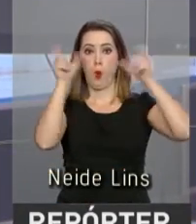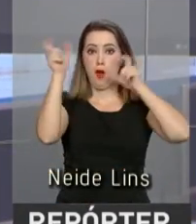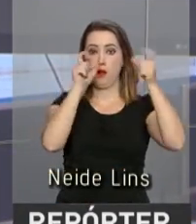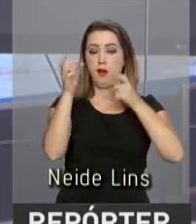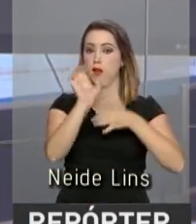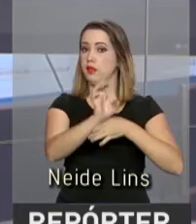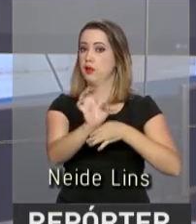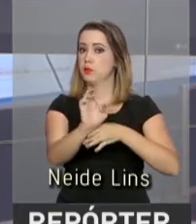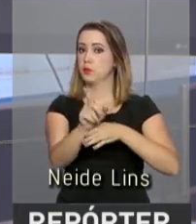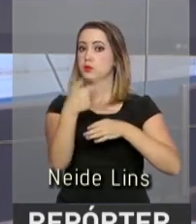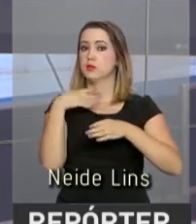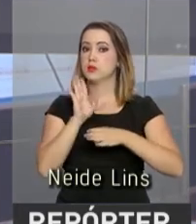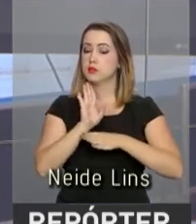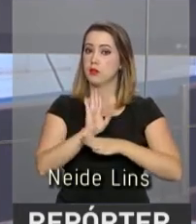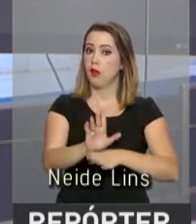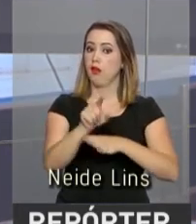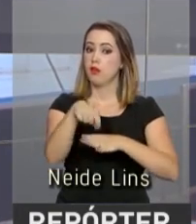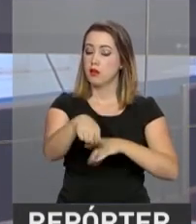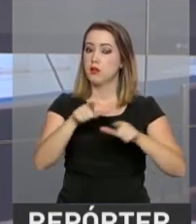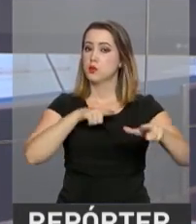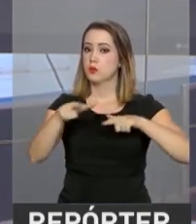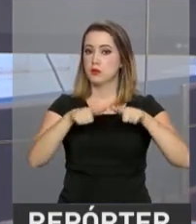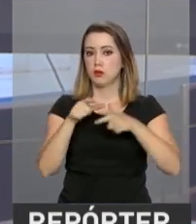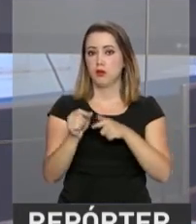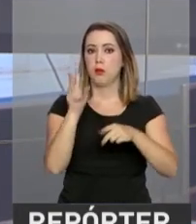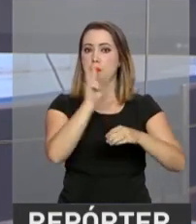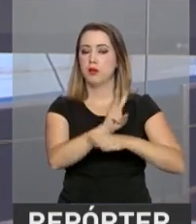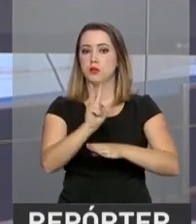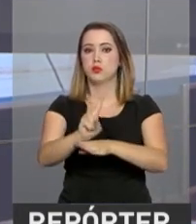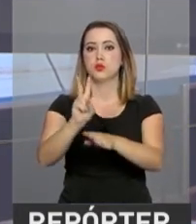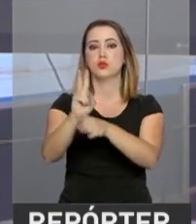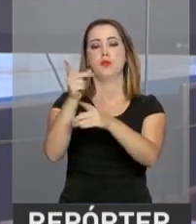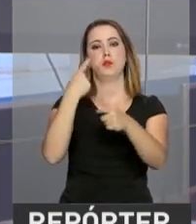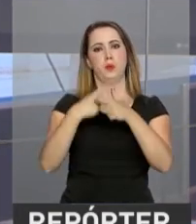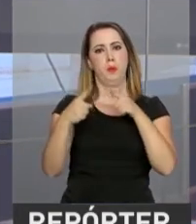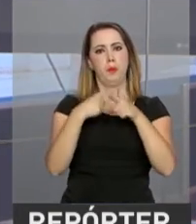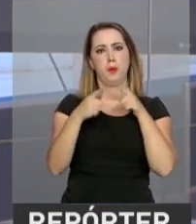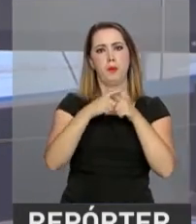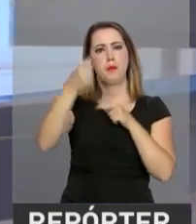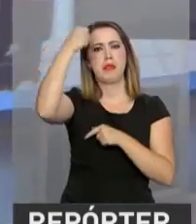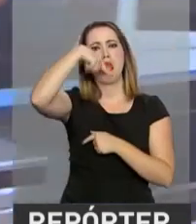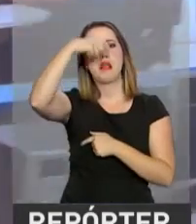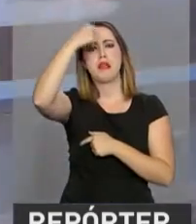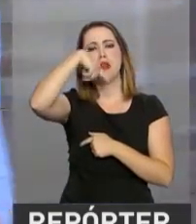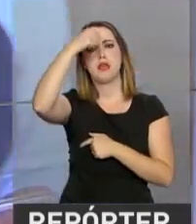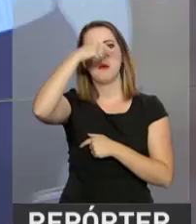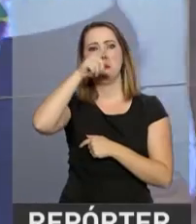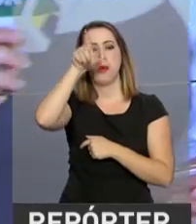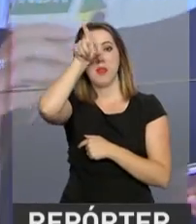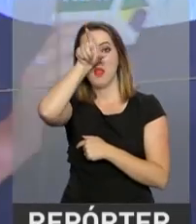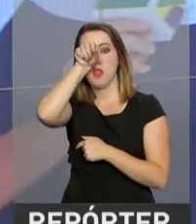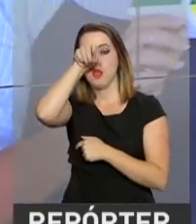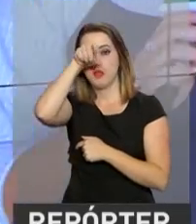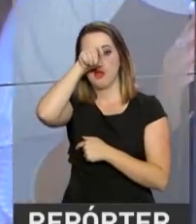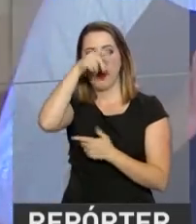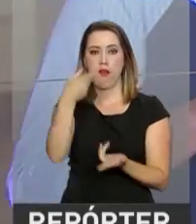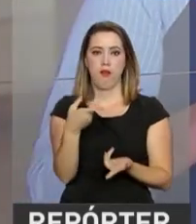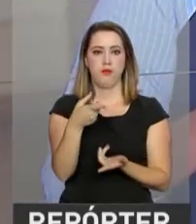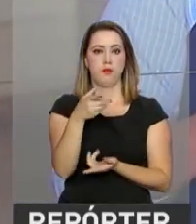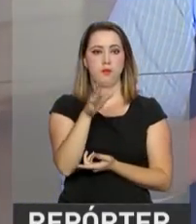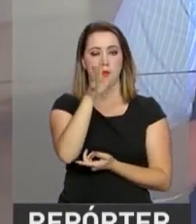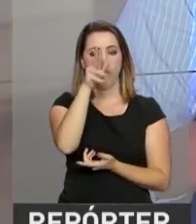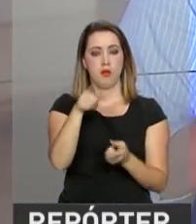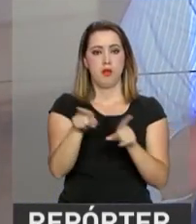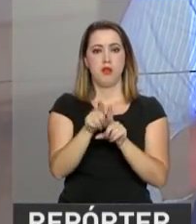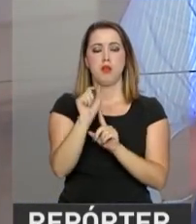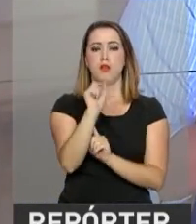os estados intensificarem as ações de defesa contra a gripe aviária. A repórter Luana Karen, ao vivo, tem as informações